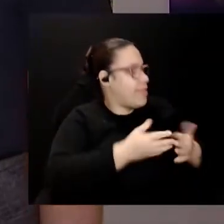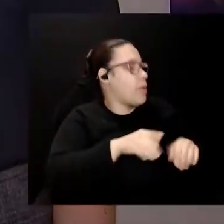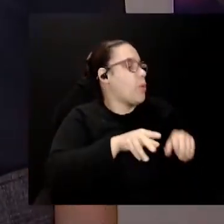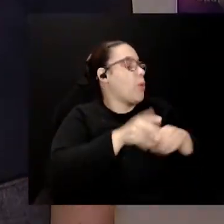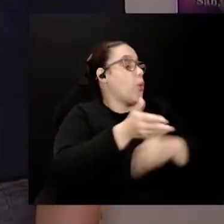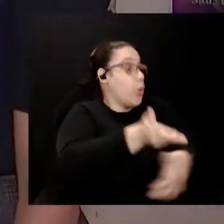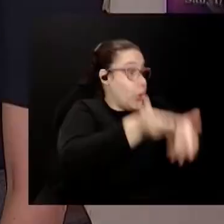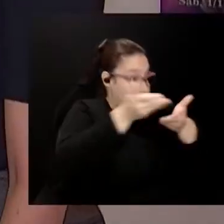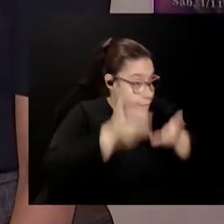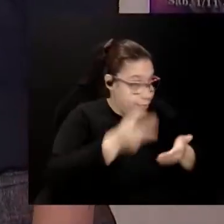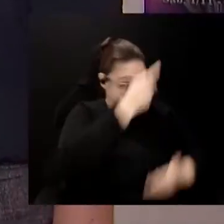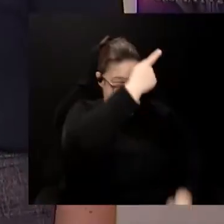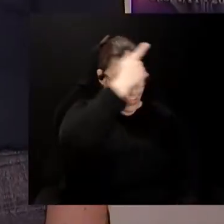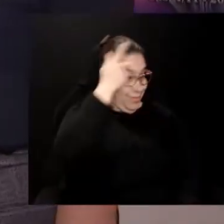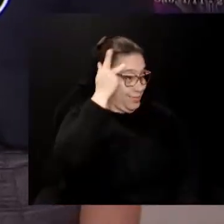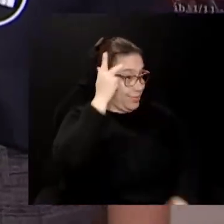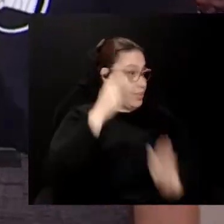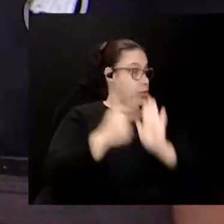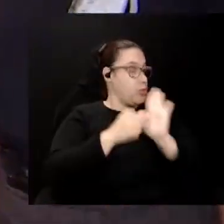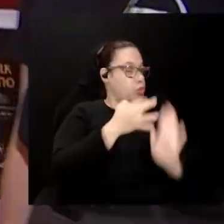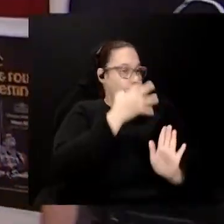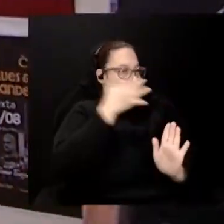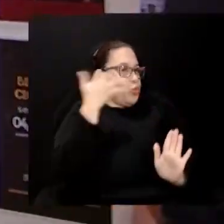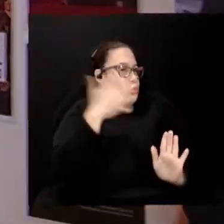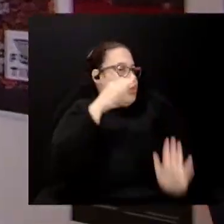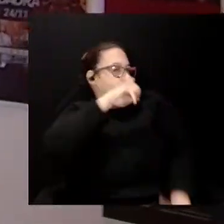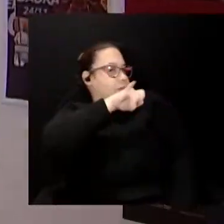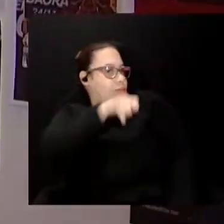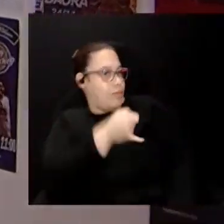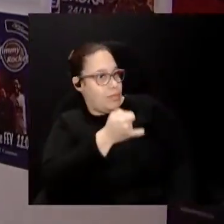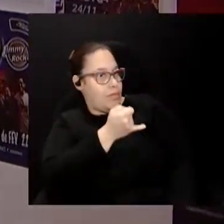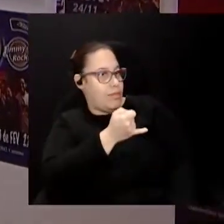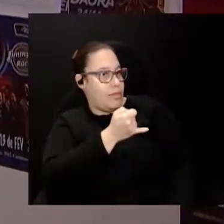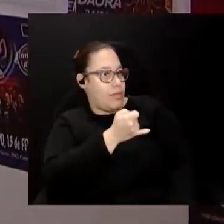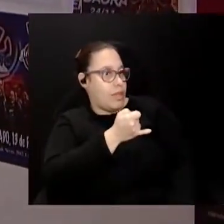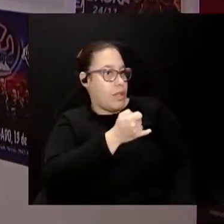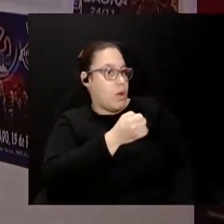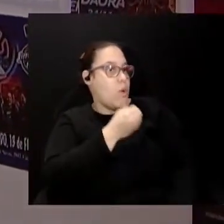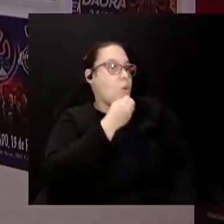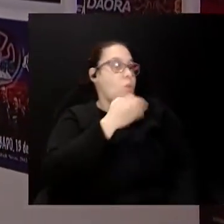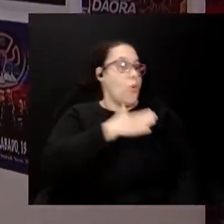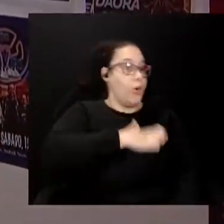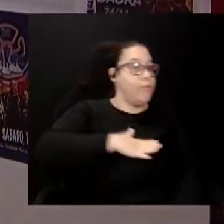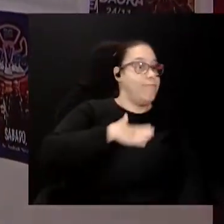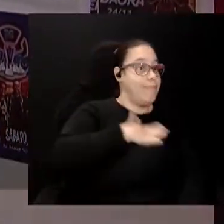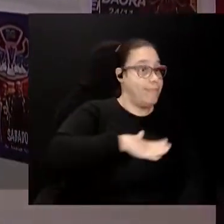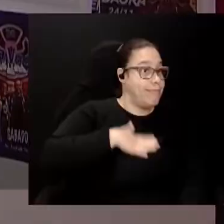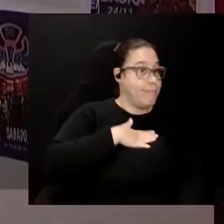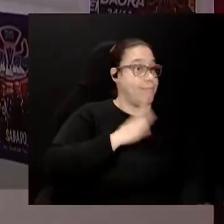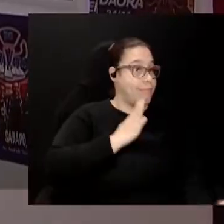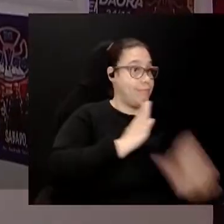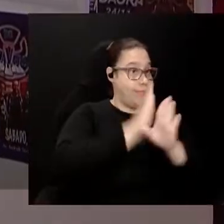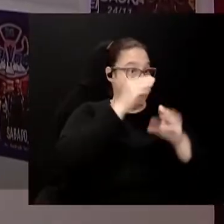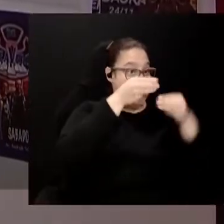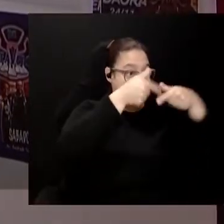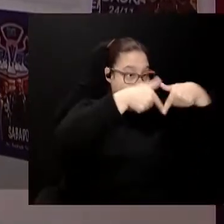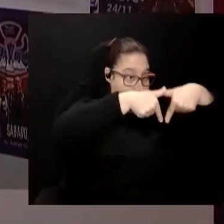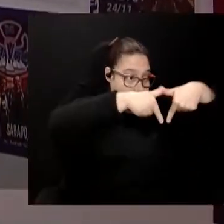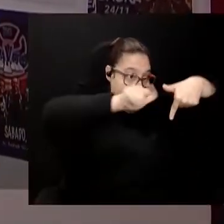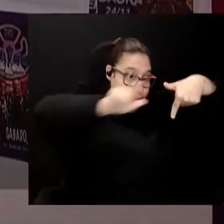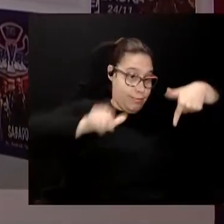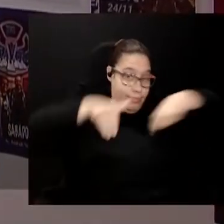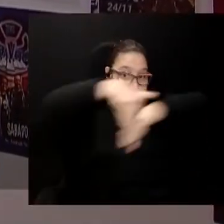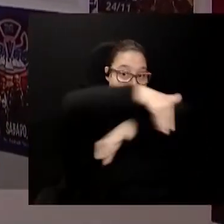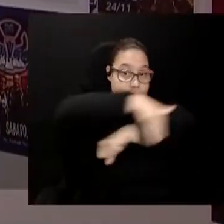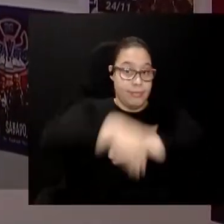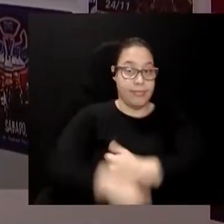para apreciar uma boa música também, boa gastronomia. Tudo aqui você encontra aqui no MIS, que fica na Rua Regente Feijó,